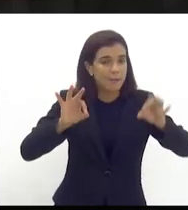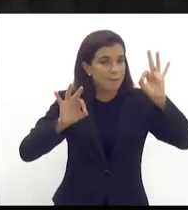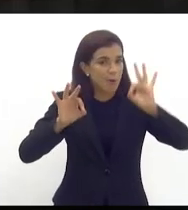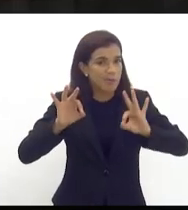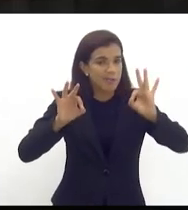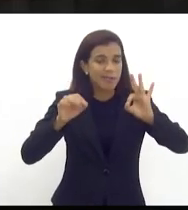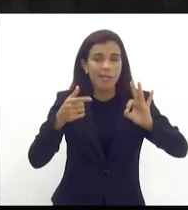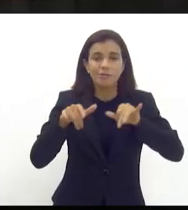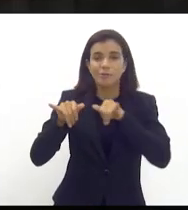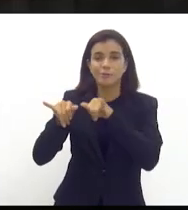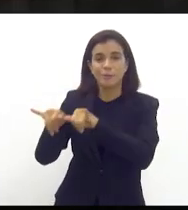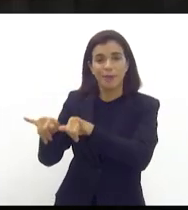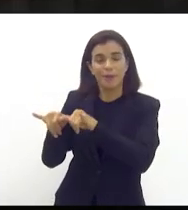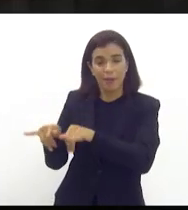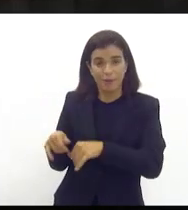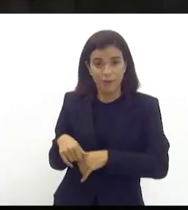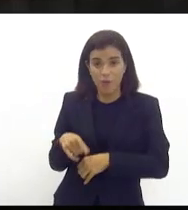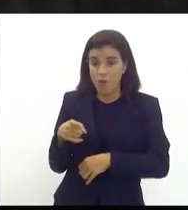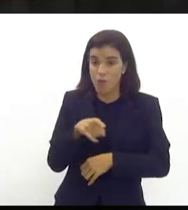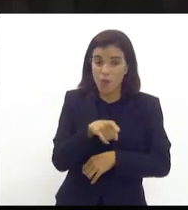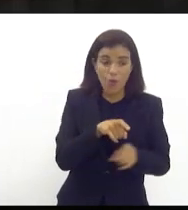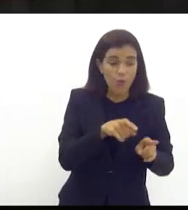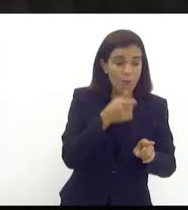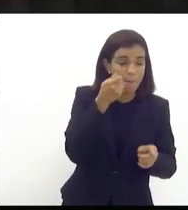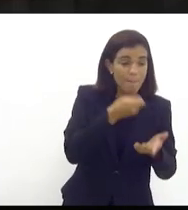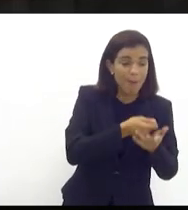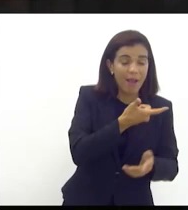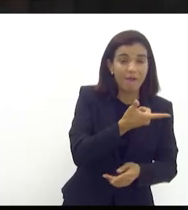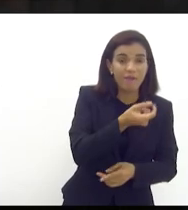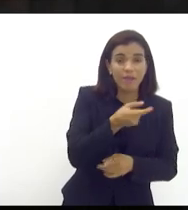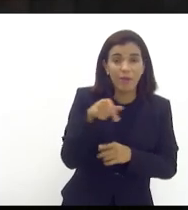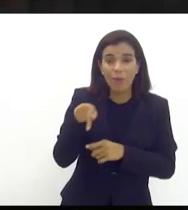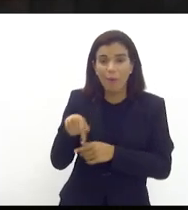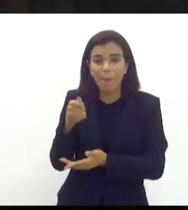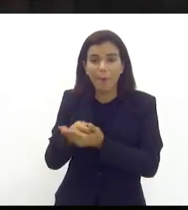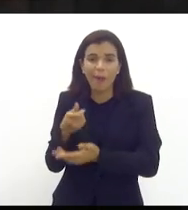atacadistas. Porque um paga 20 e o outro paga 12.